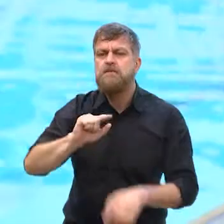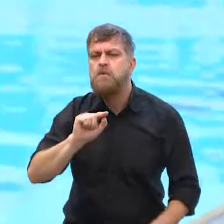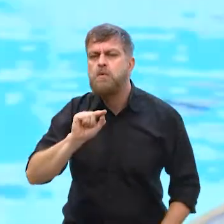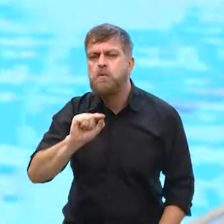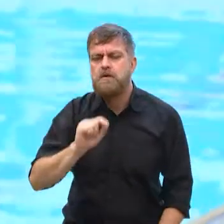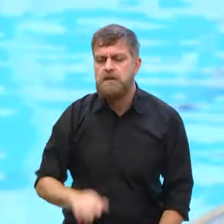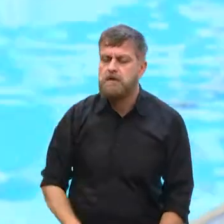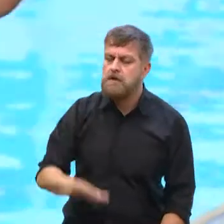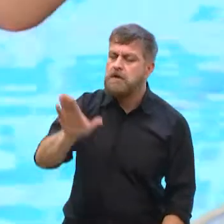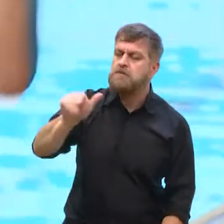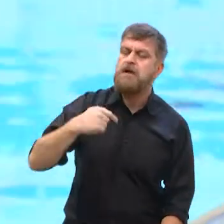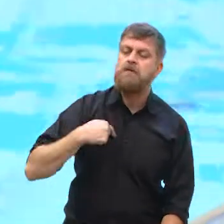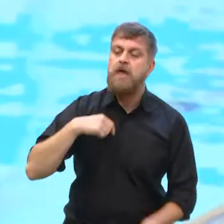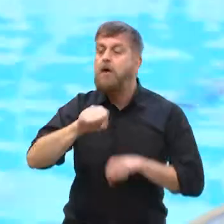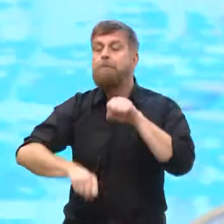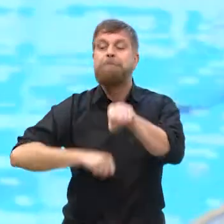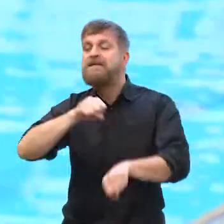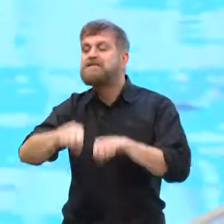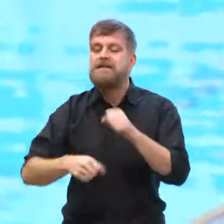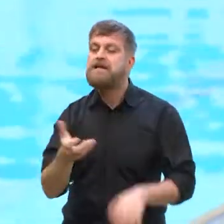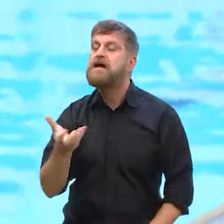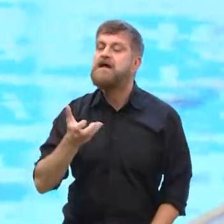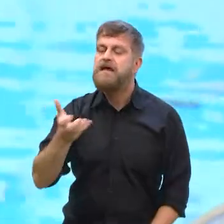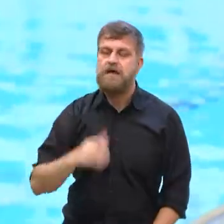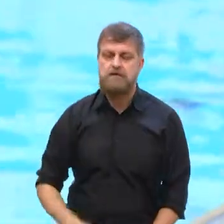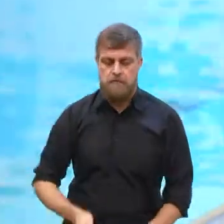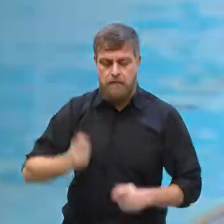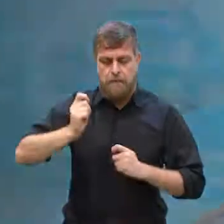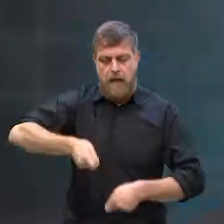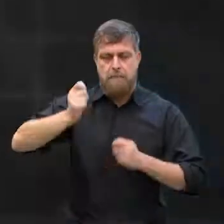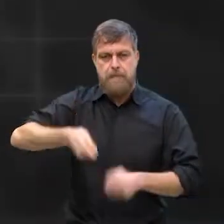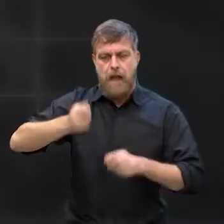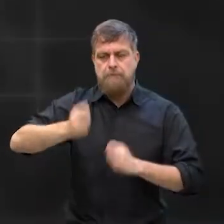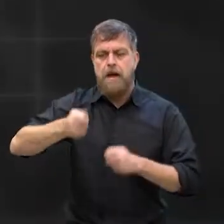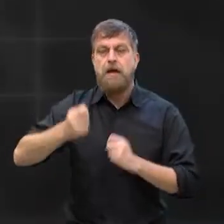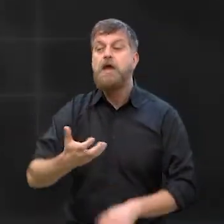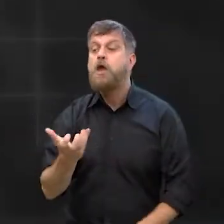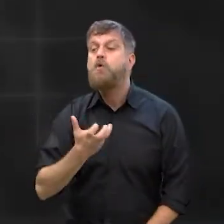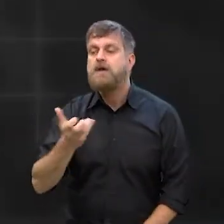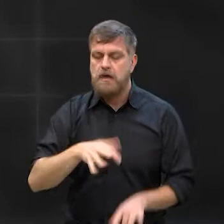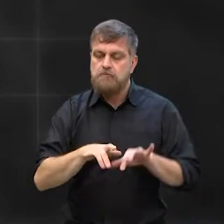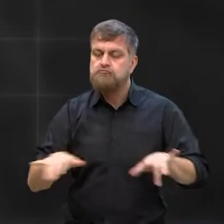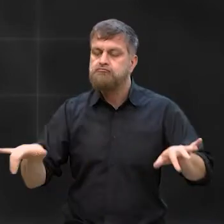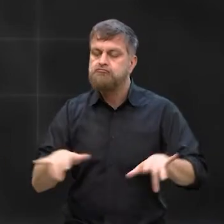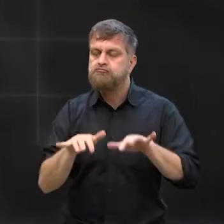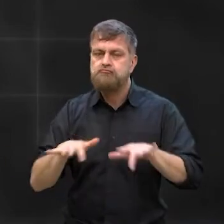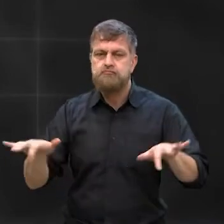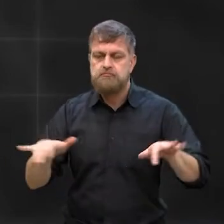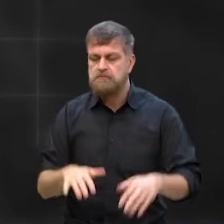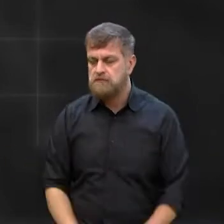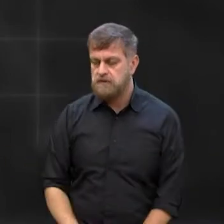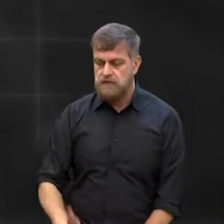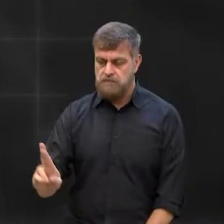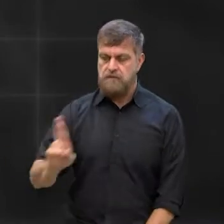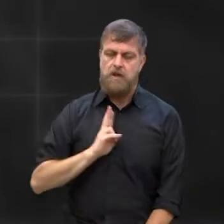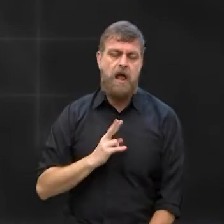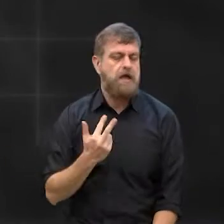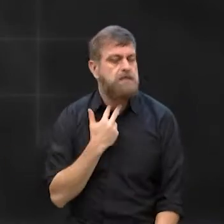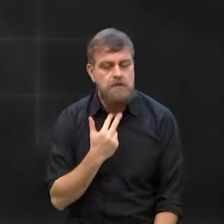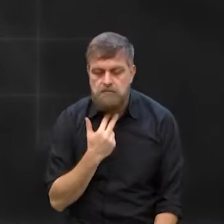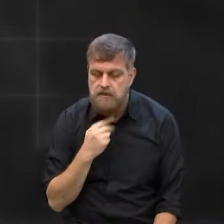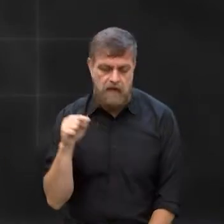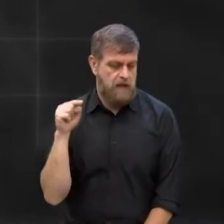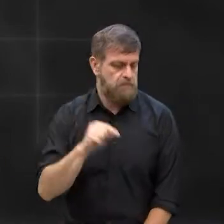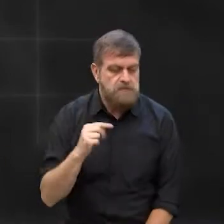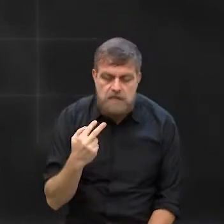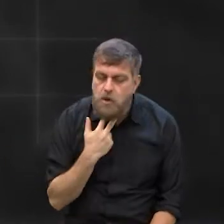eu chego e falo, eu quero andar de bicicleta, eu quero tocar bateria, quero tocar teclado. Eles poderiam simplesmente falar, não dá certo, não faça